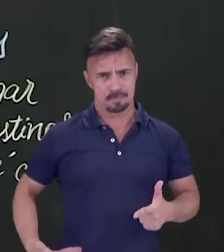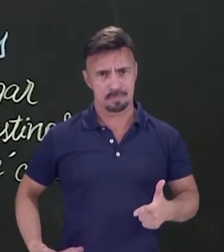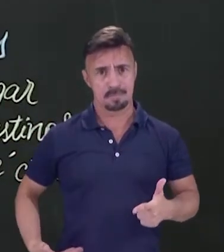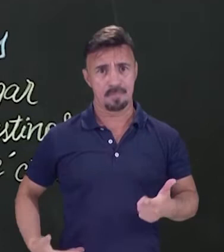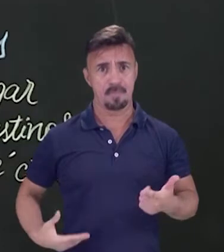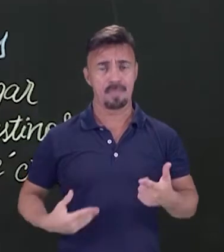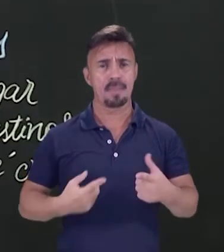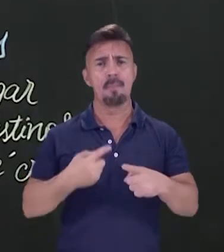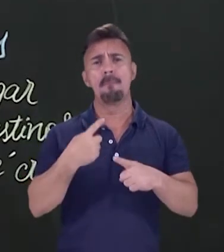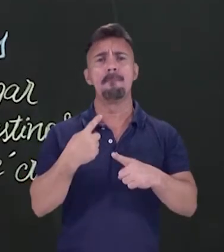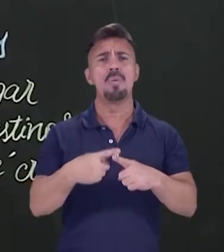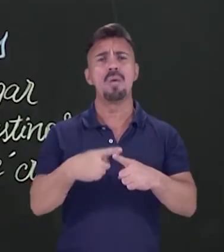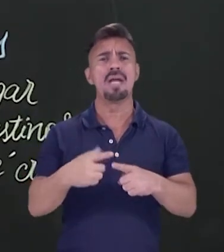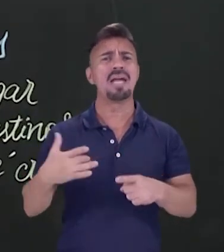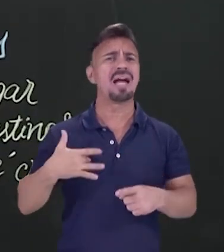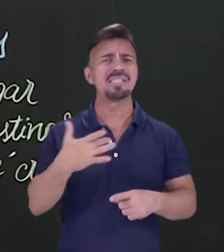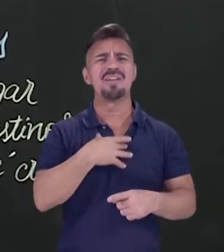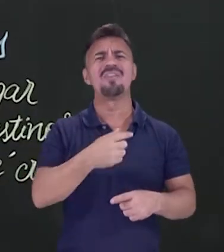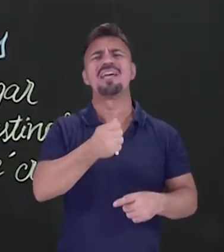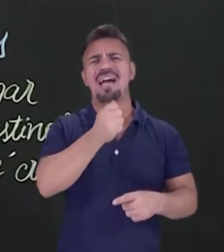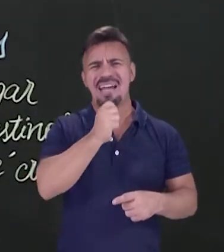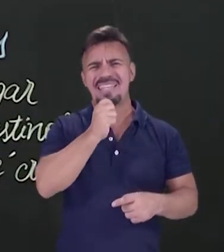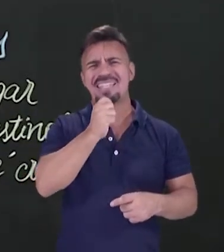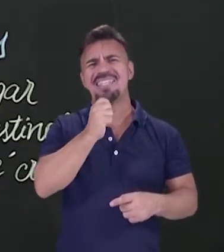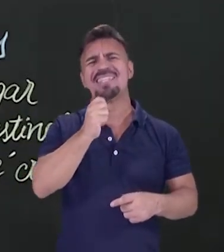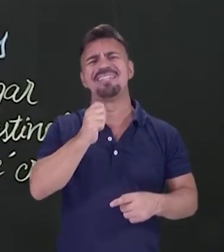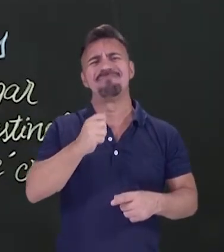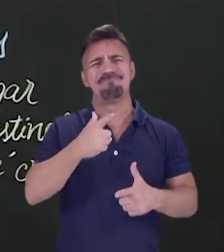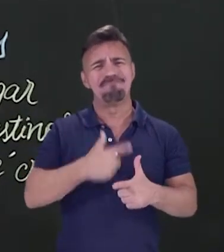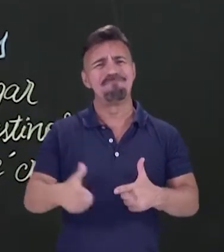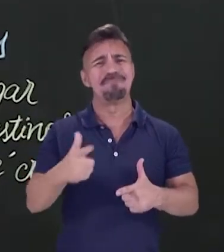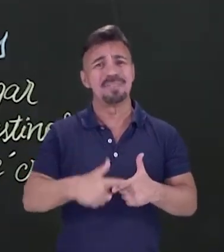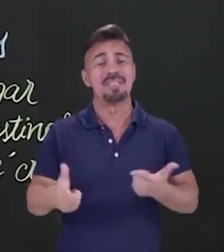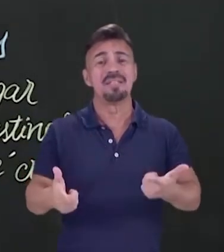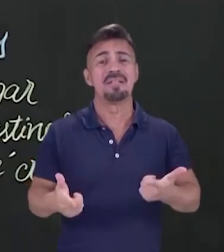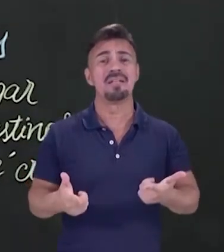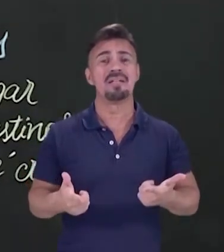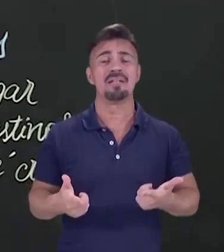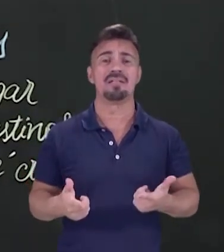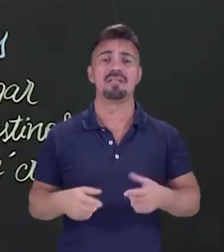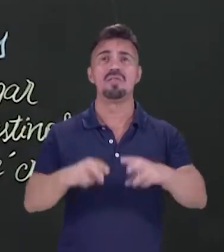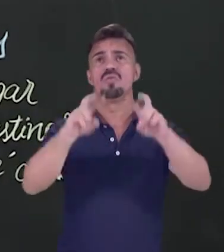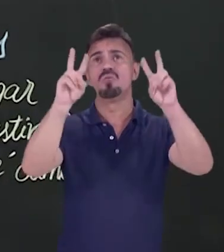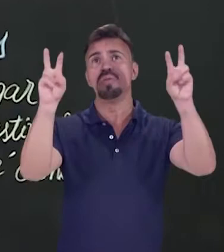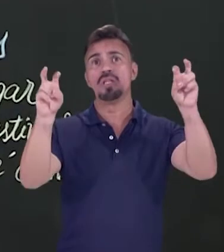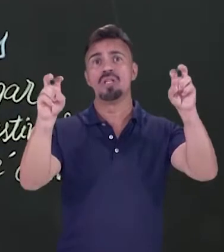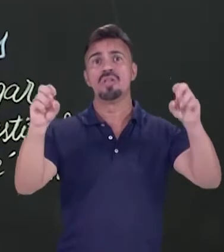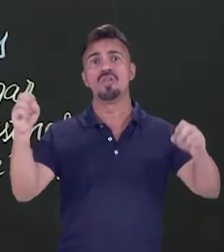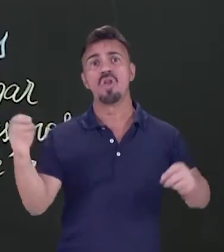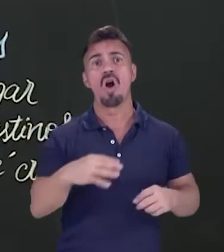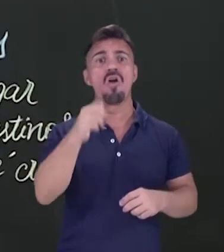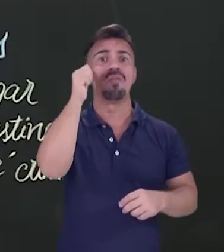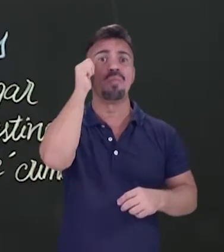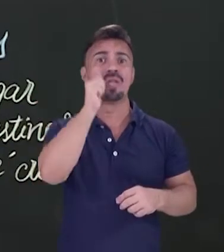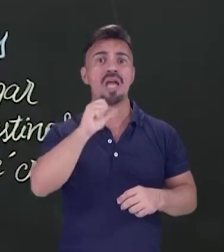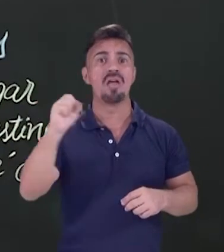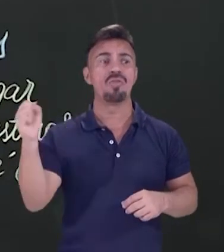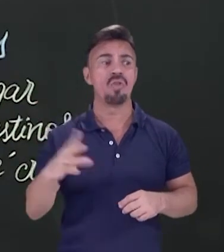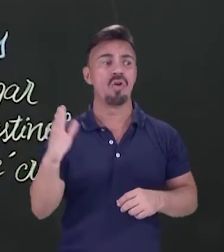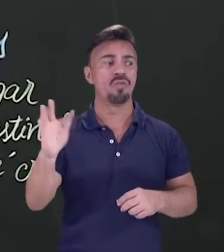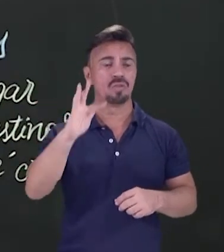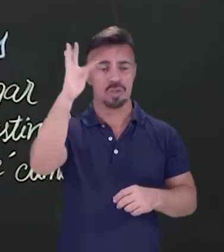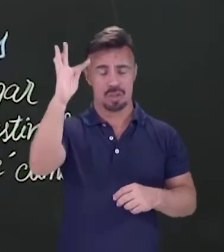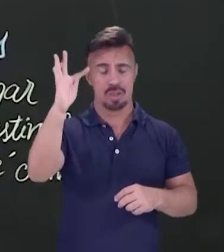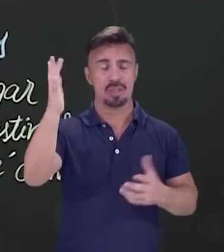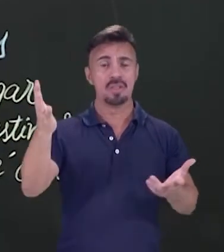ideia inicial, né? Por que a saúde ainda é um problema e como a gente pode resolver isso? Um título como Novas Mulheres, Novos Destinos, ele